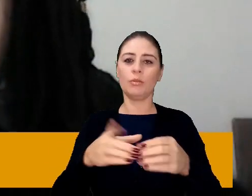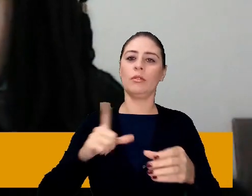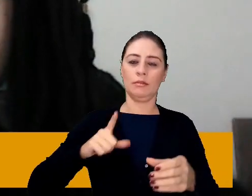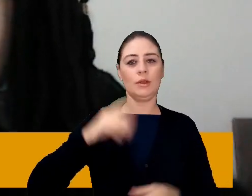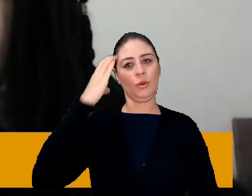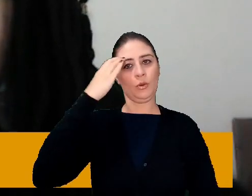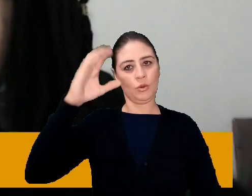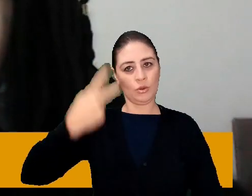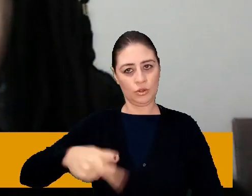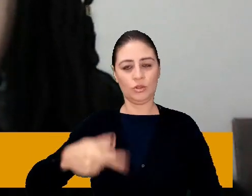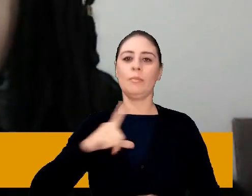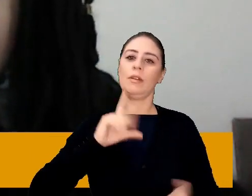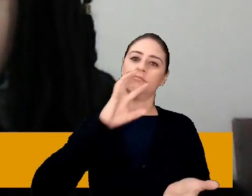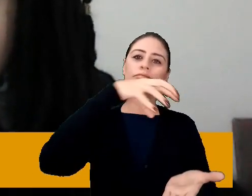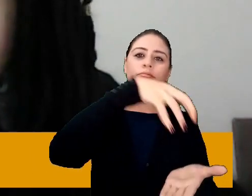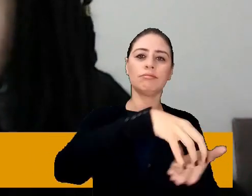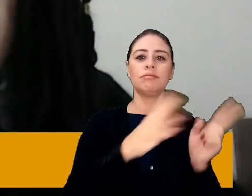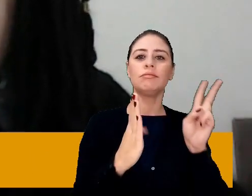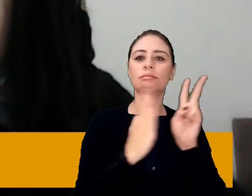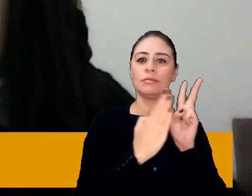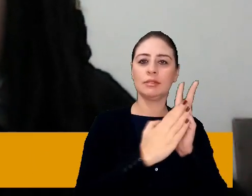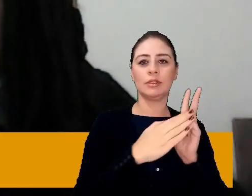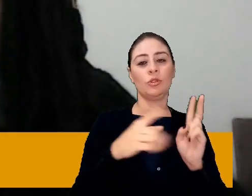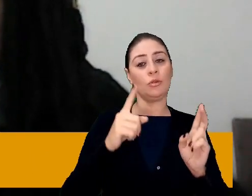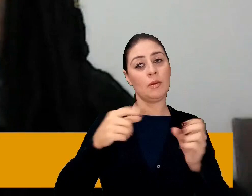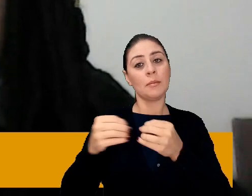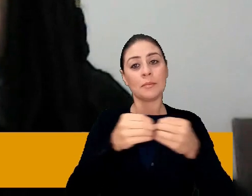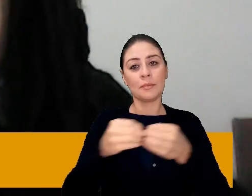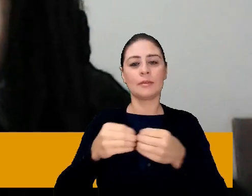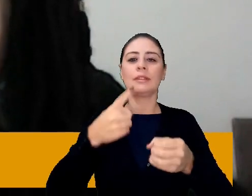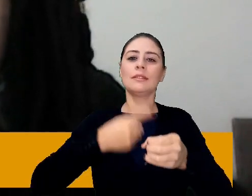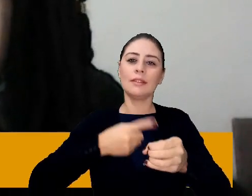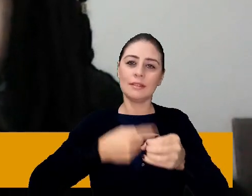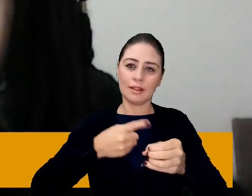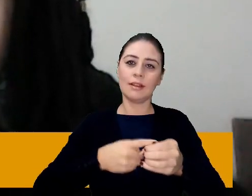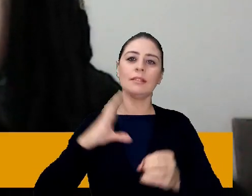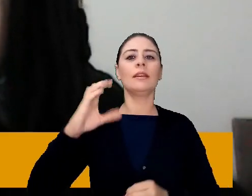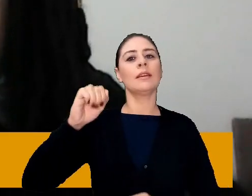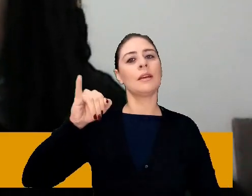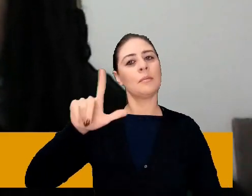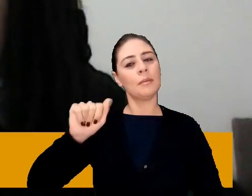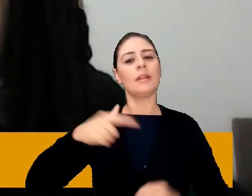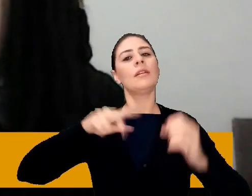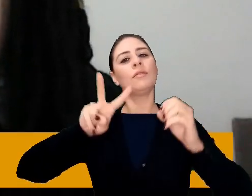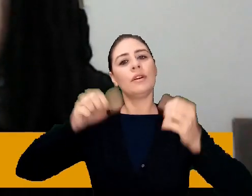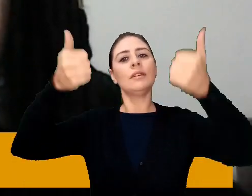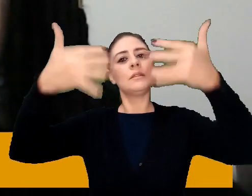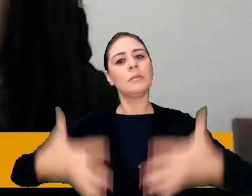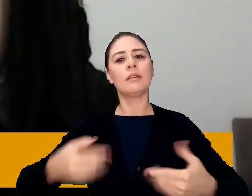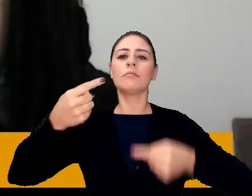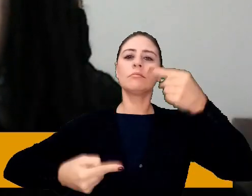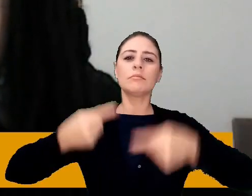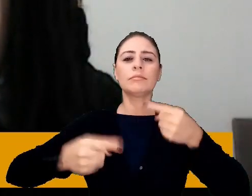que é localizada aqui em Curitiba, uma aldeia urbana, e na sequência a Camila vai tratar um pouquinho mais desses elementos que envolvem,